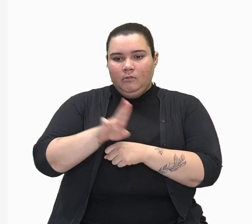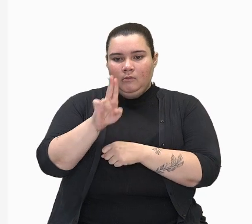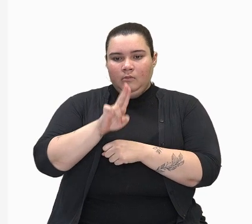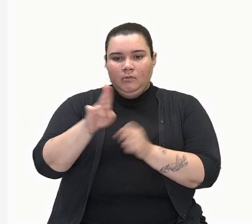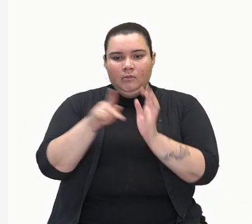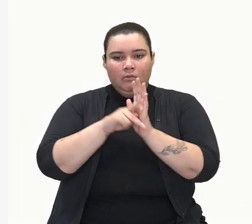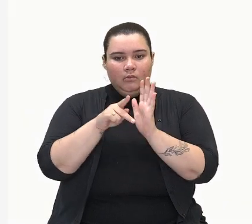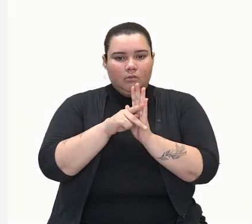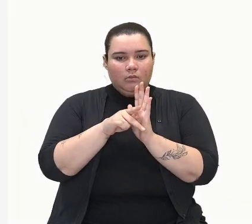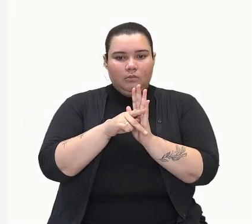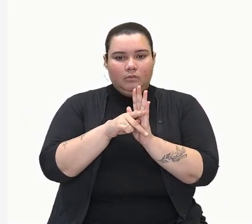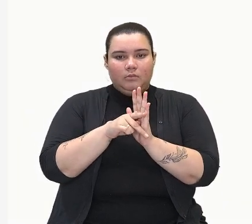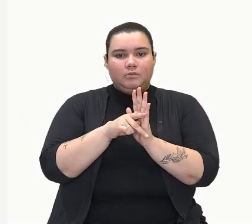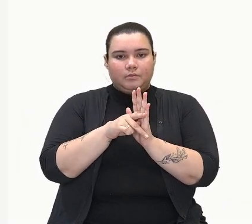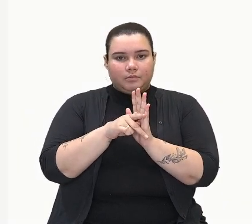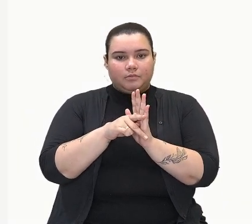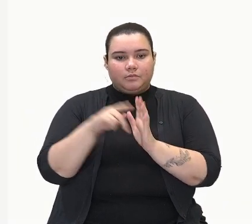aqui